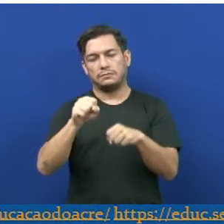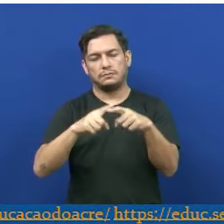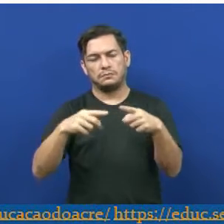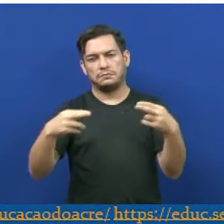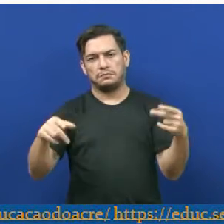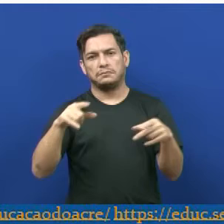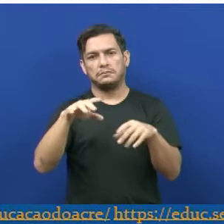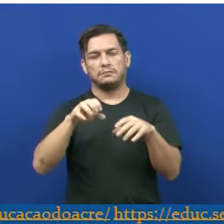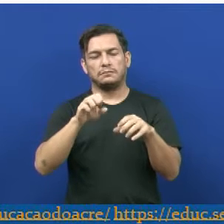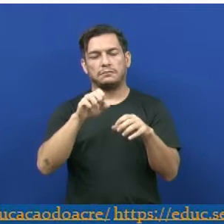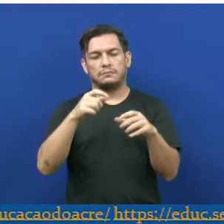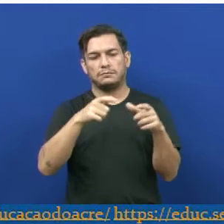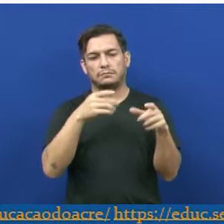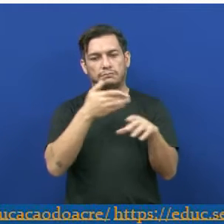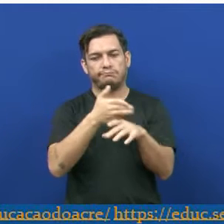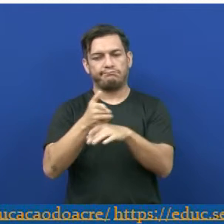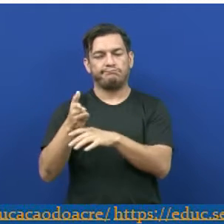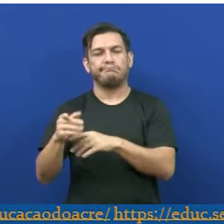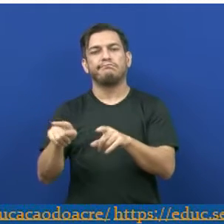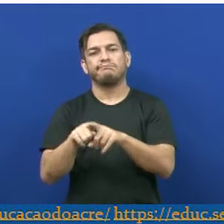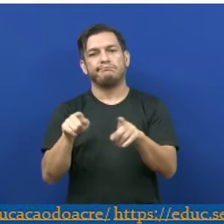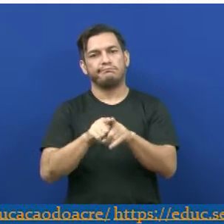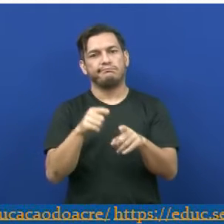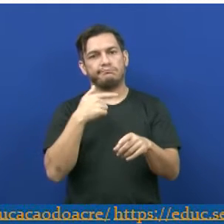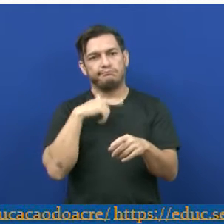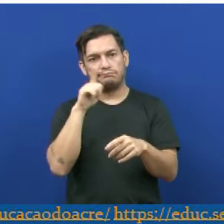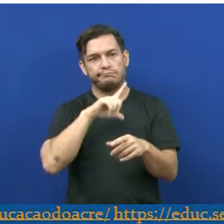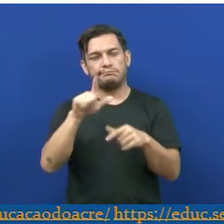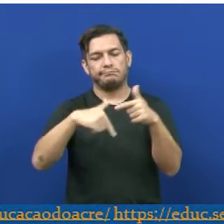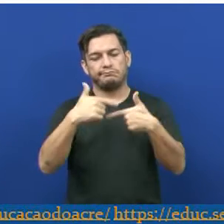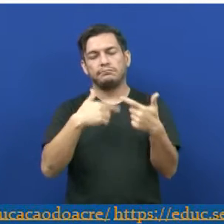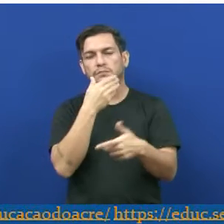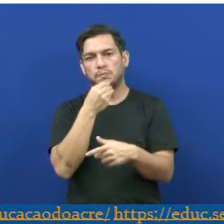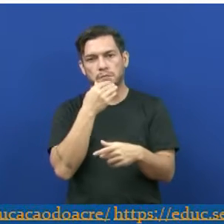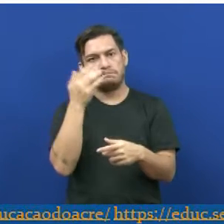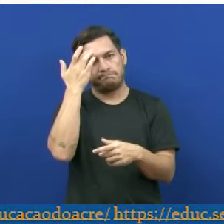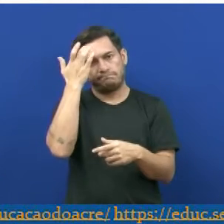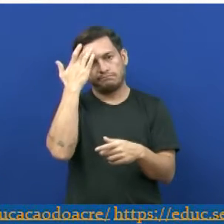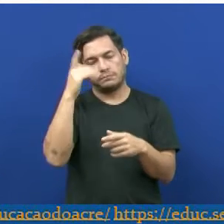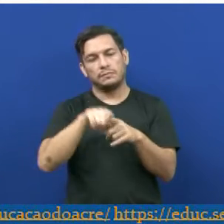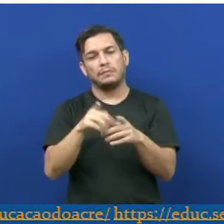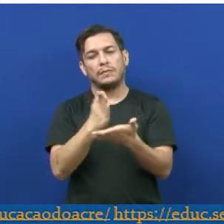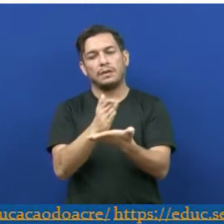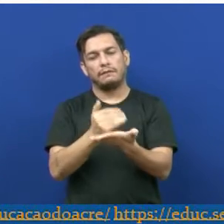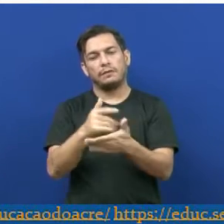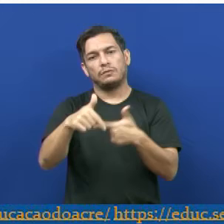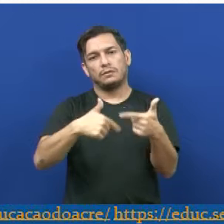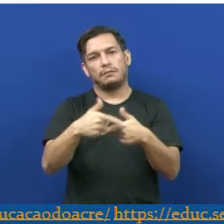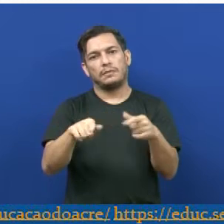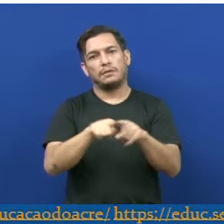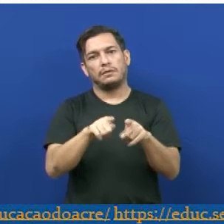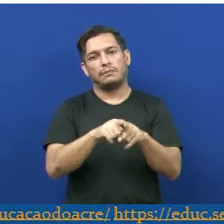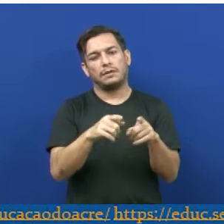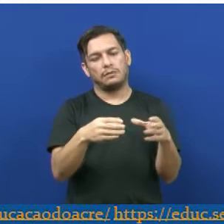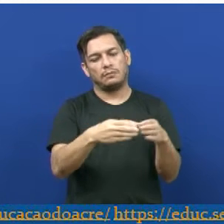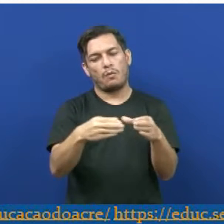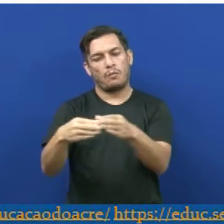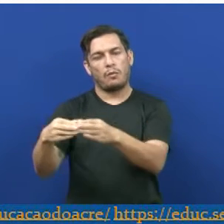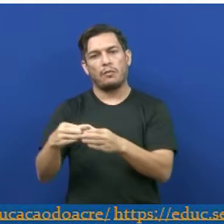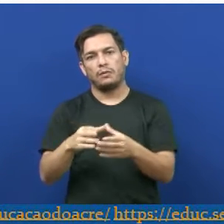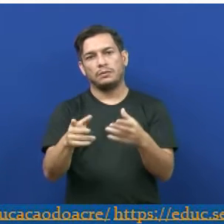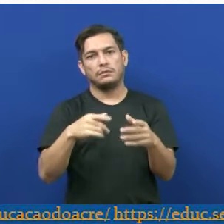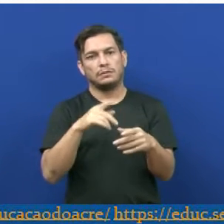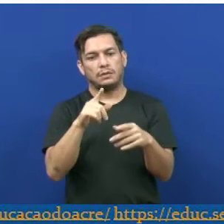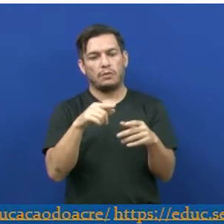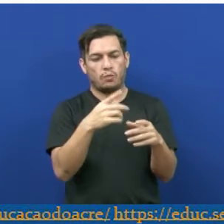vez mais as máquinas vão ganhando espaço e vão tornando o trabalho do homem um pouco mais facilitado. Divisão do trabalho, o elemento vai não fazer mais